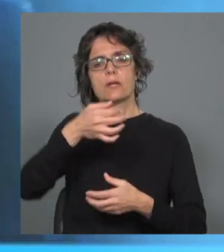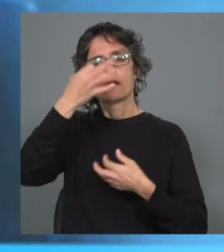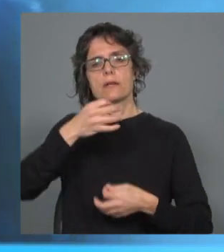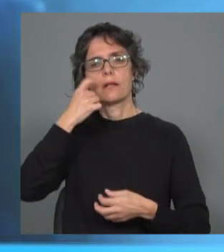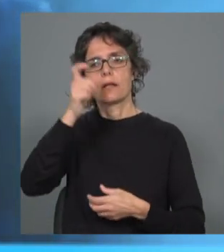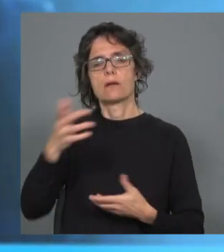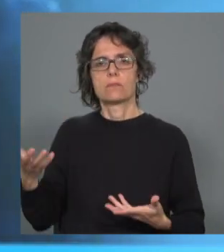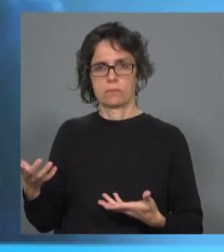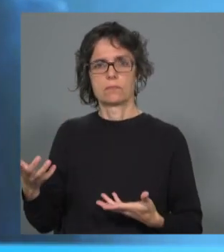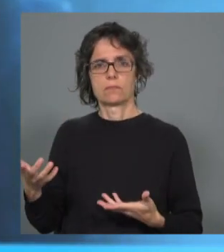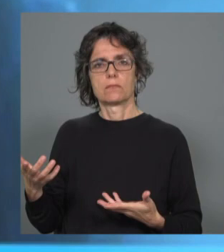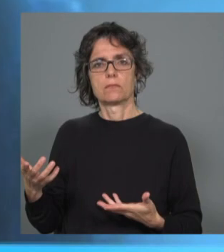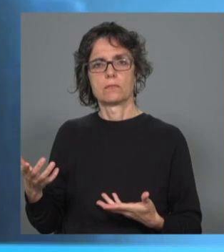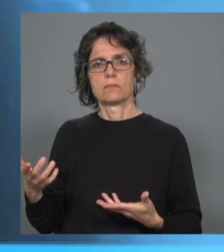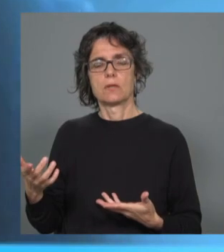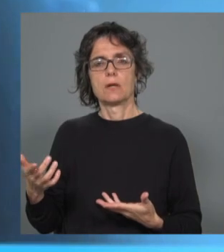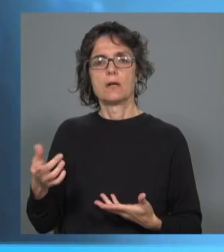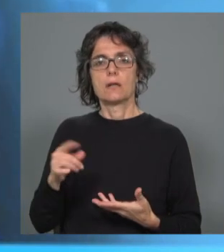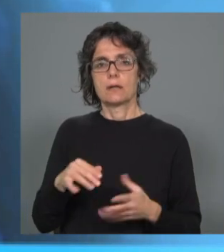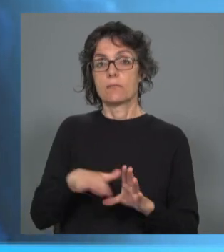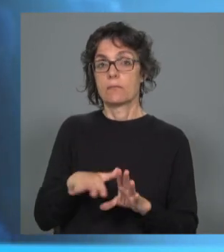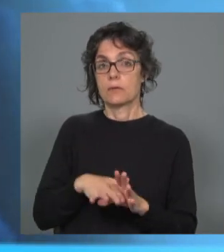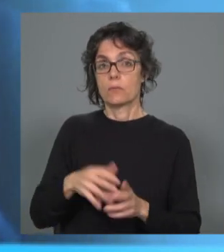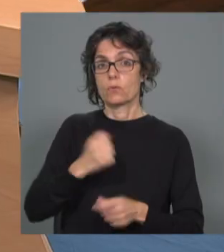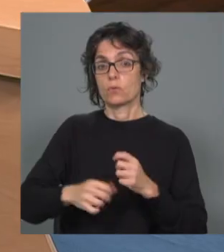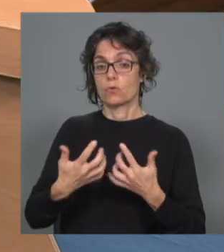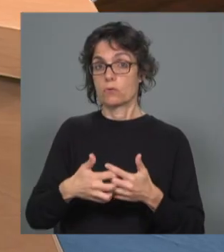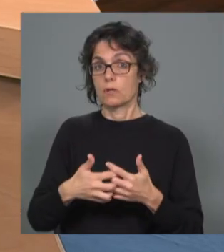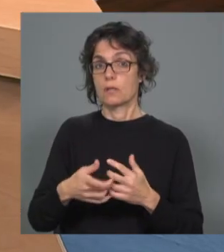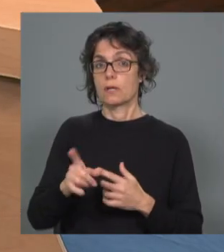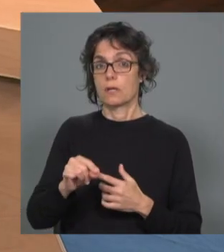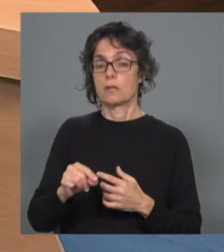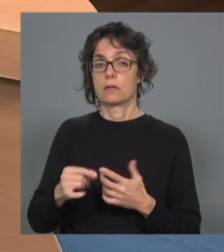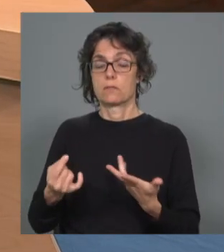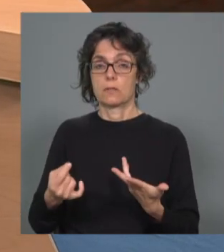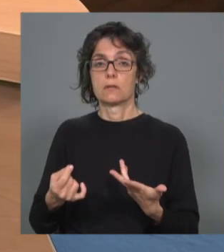homem. Há também a participação, seja em movimentos sindicais, seja